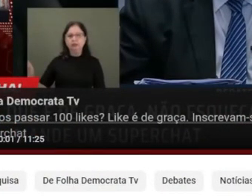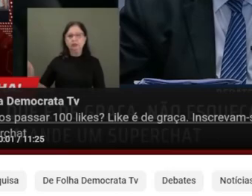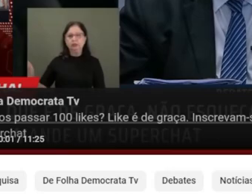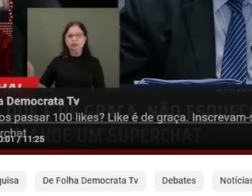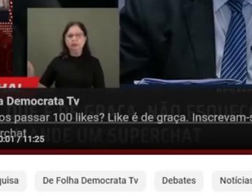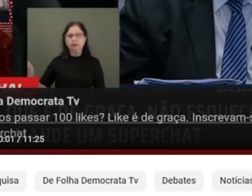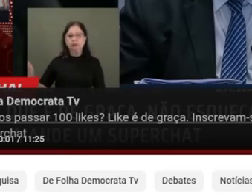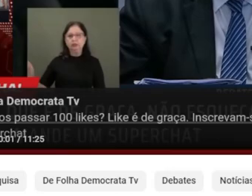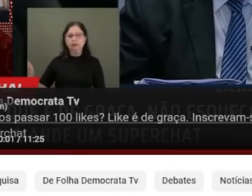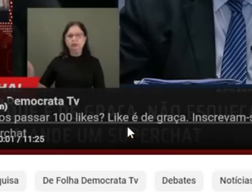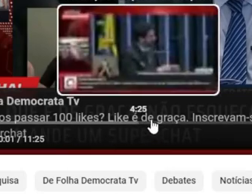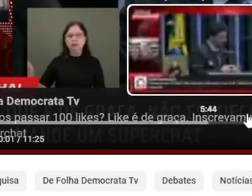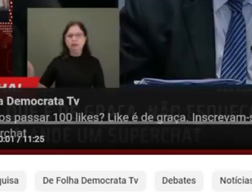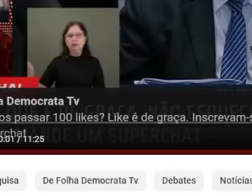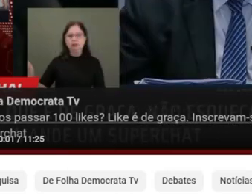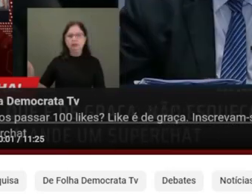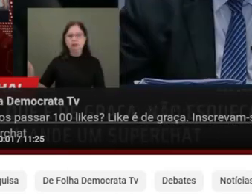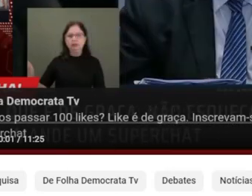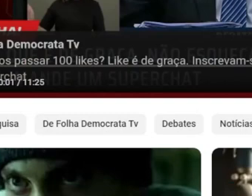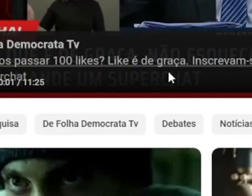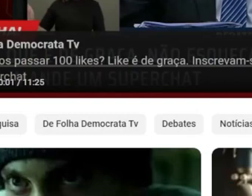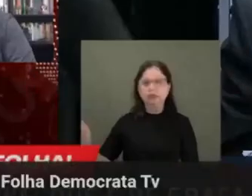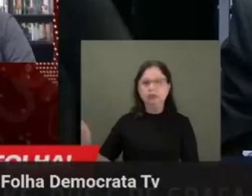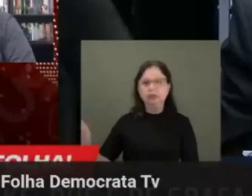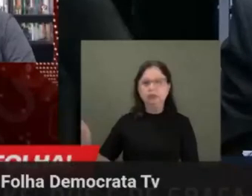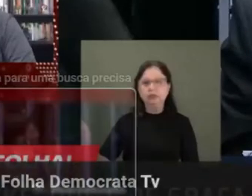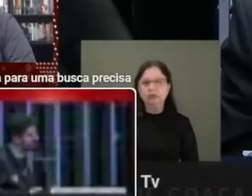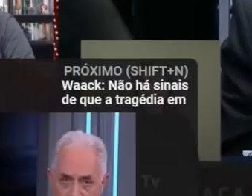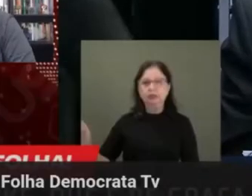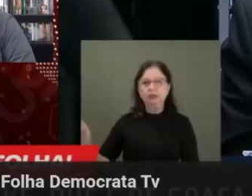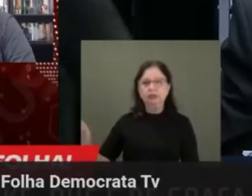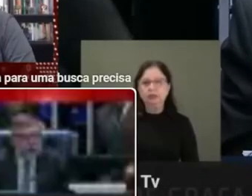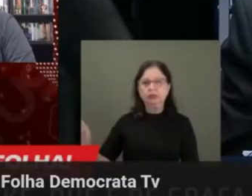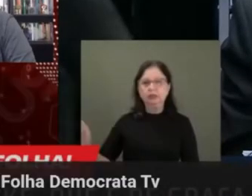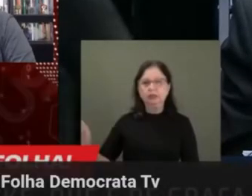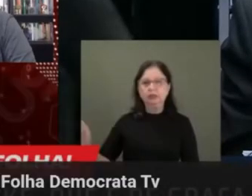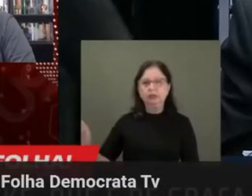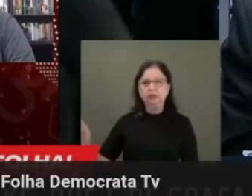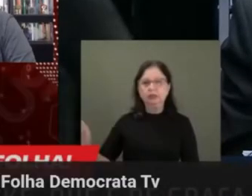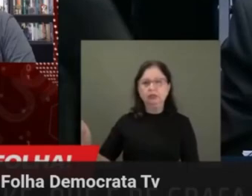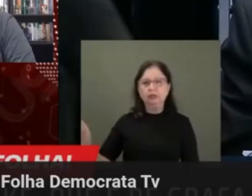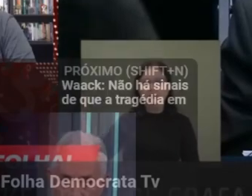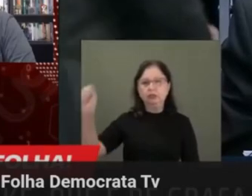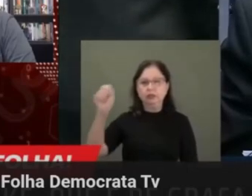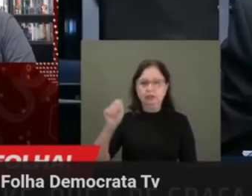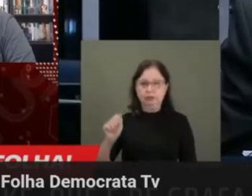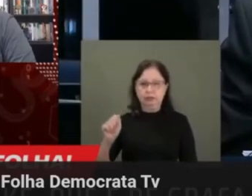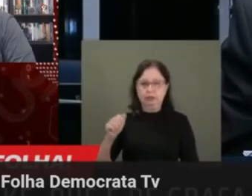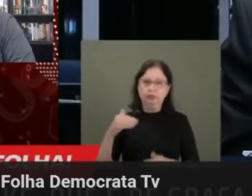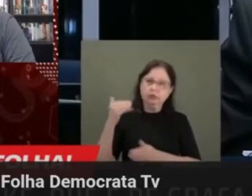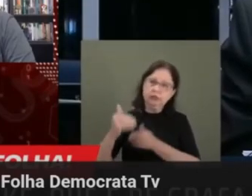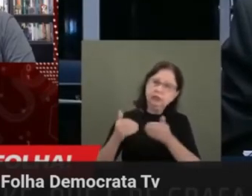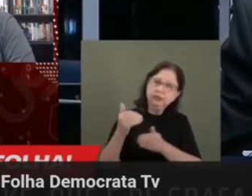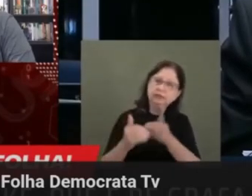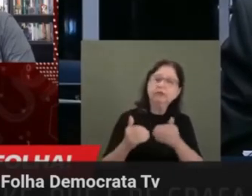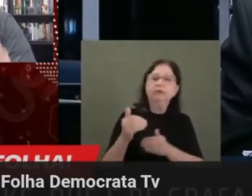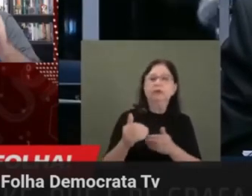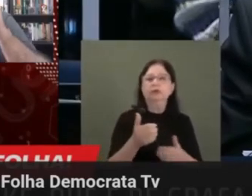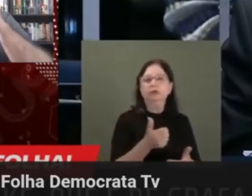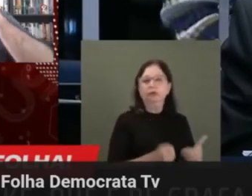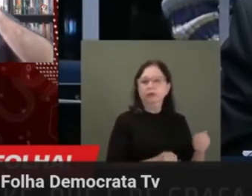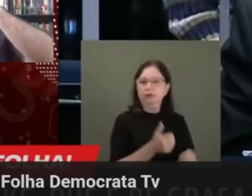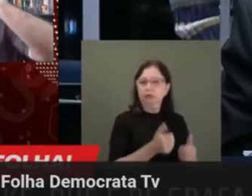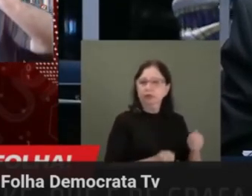é presente porque eu também tô lá na tela da reprodução vamos ver o que que o Márcio discursou lá pra gente entender Márcio vamos vero da